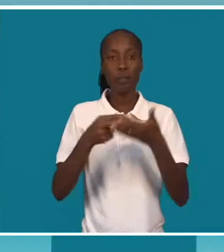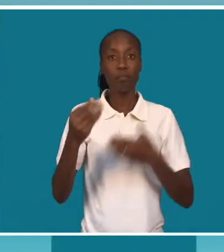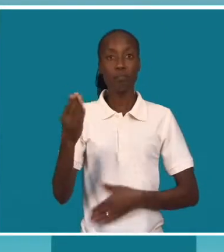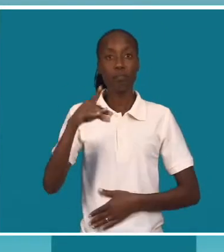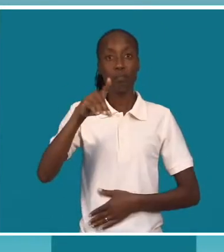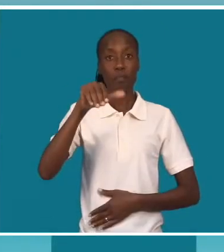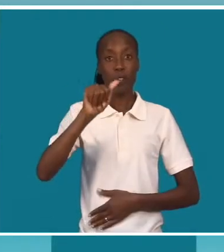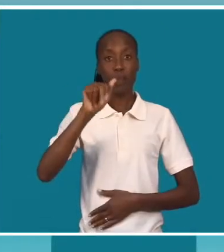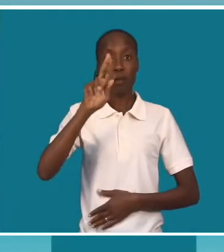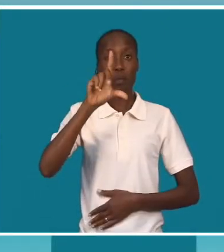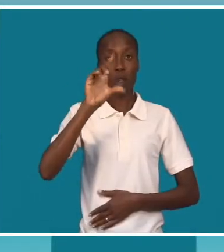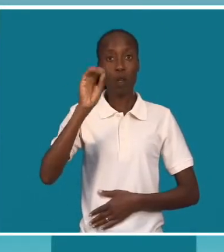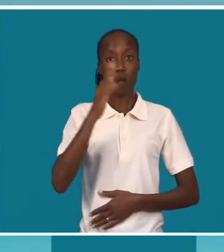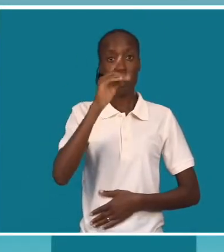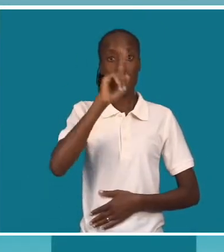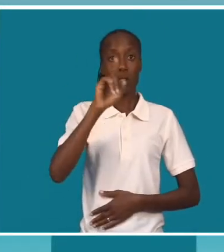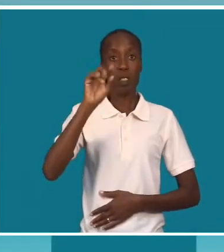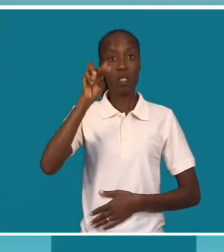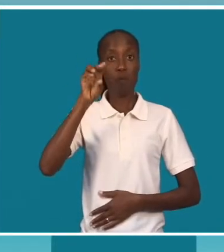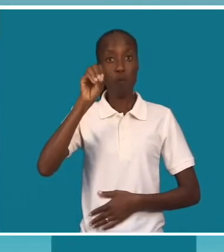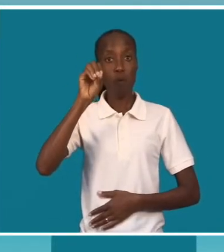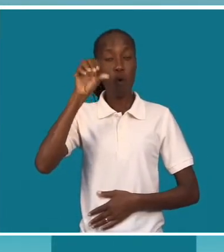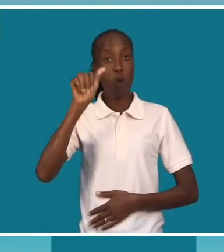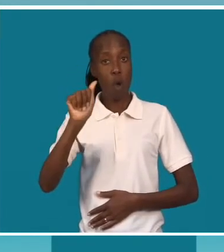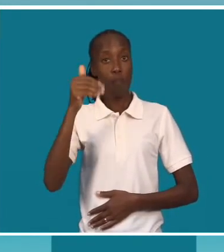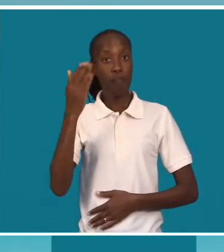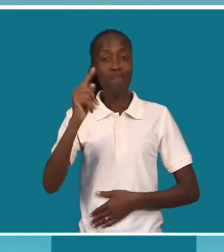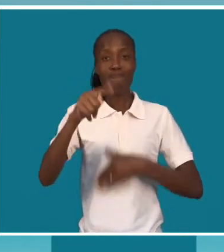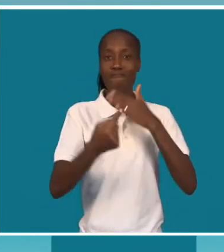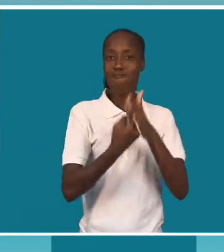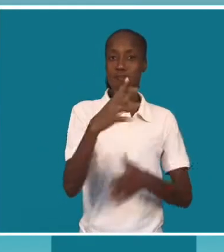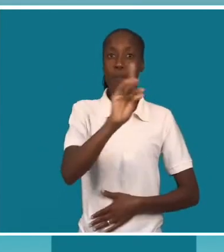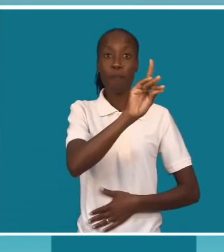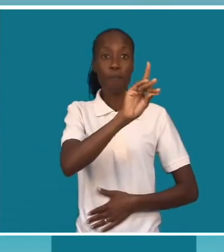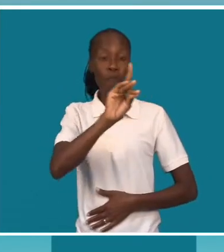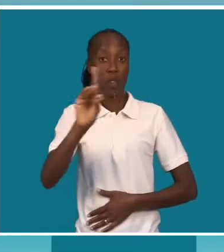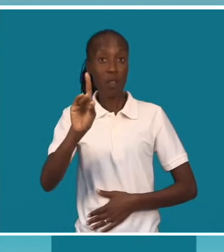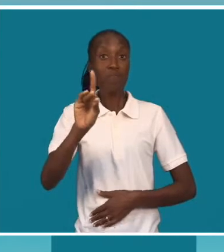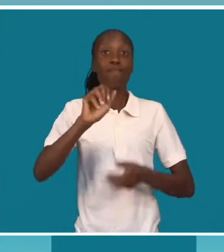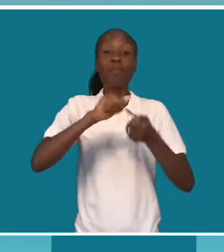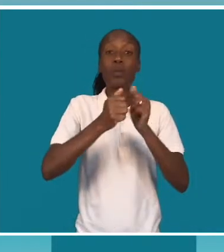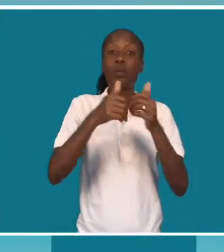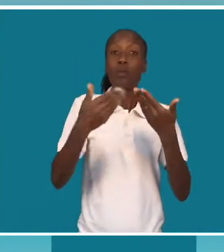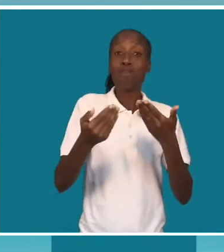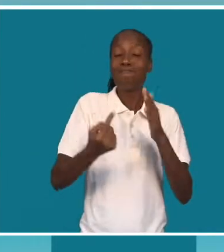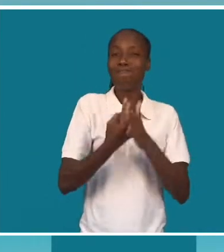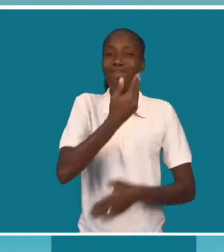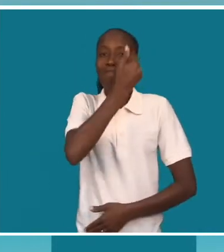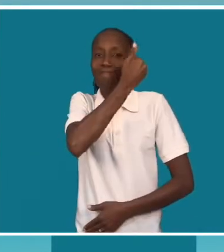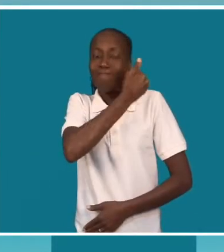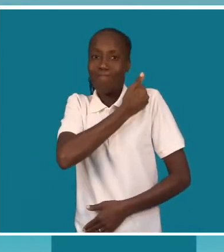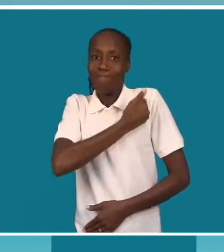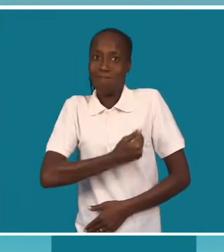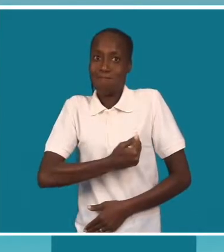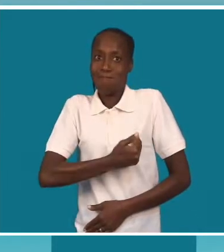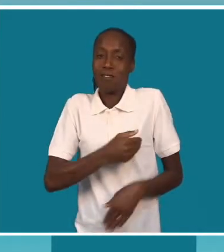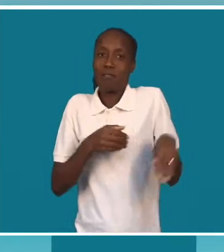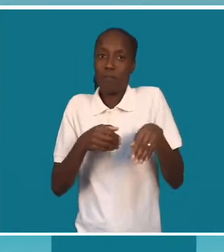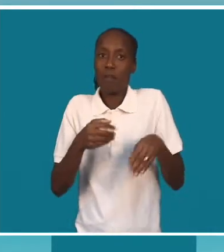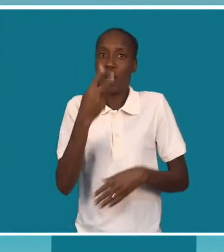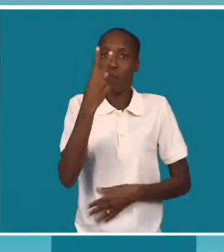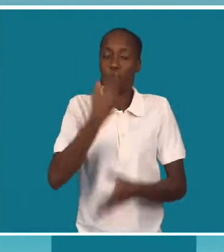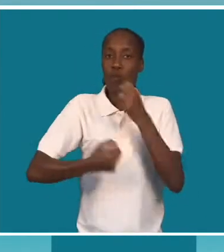Chama-se Paulo Zimoa, adquiriu a deficiência em consequência de um AVC há